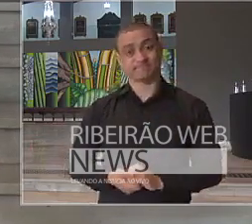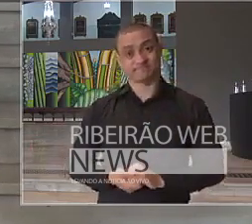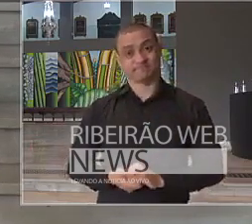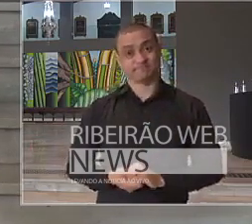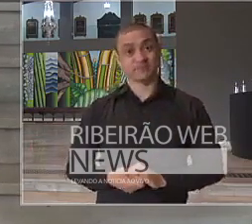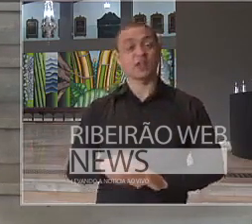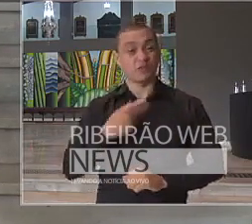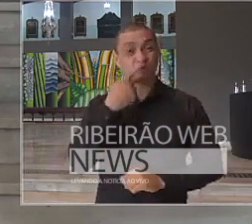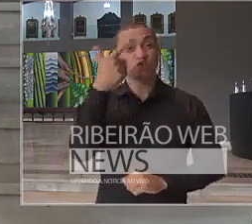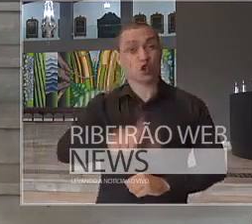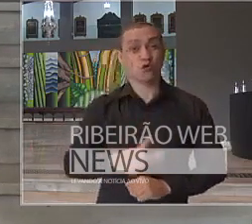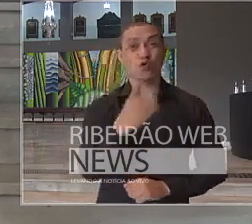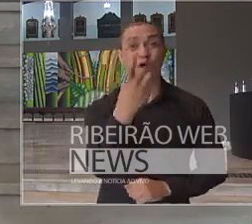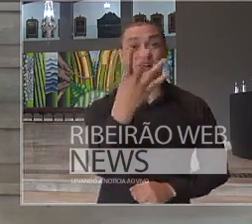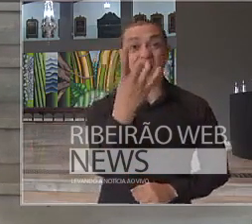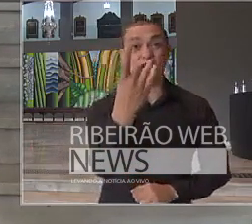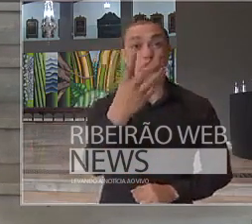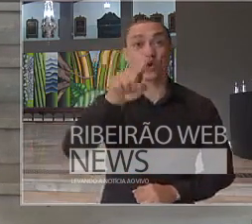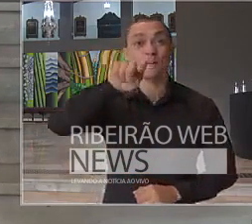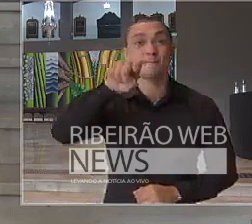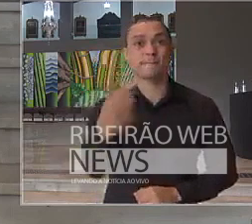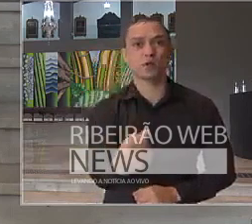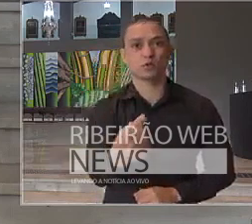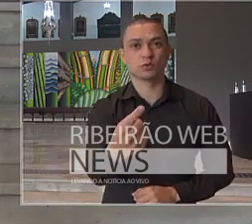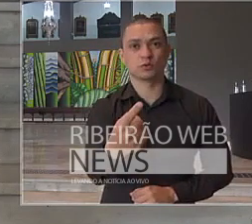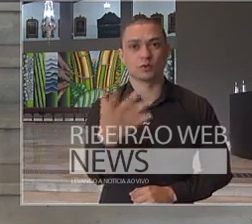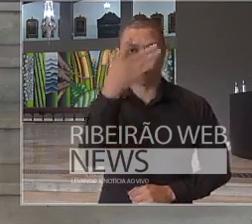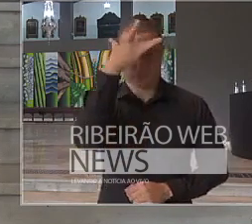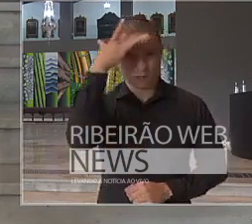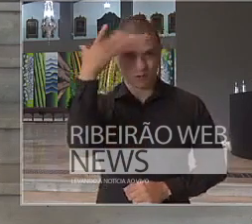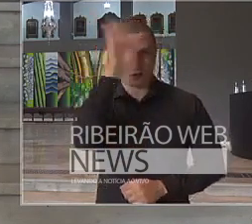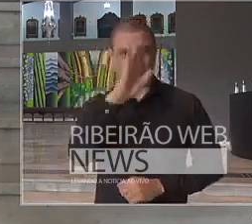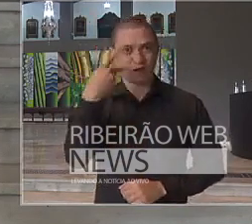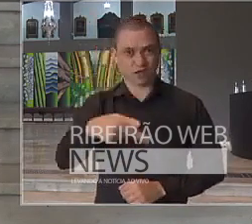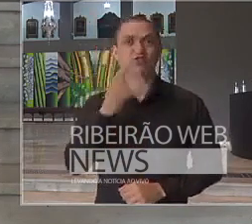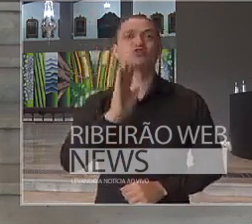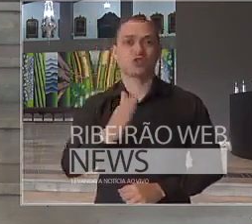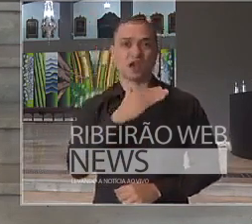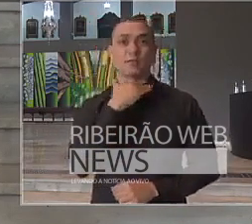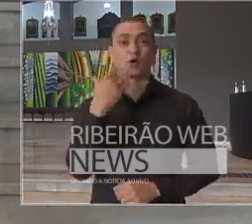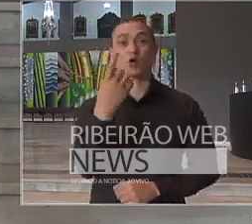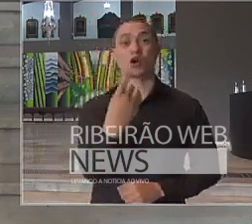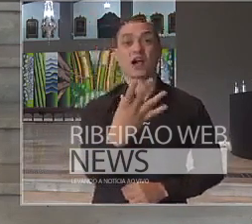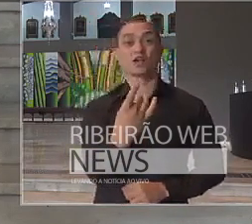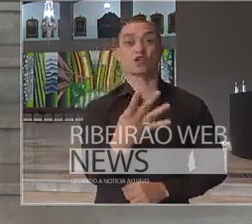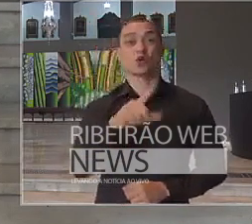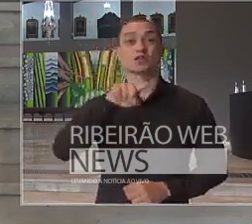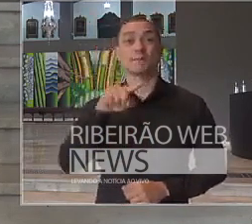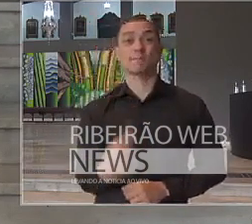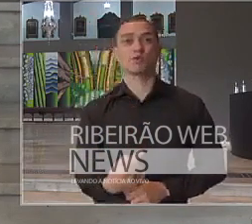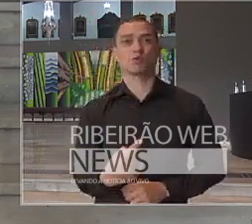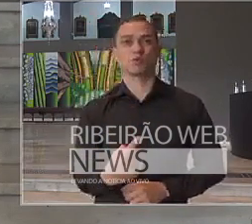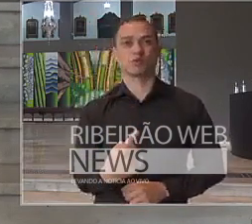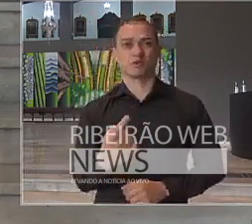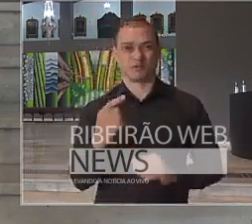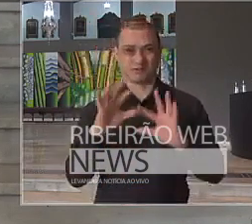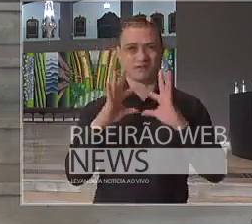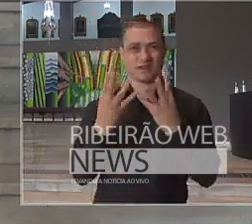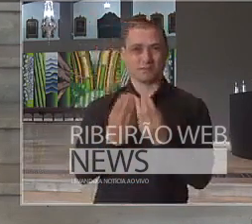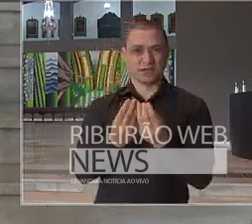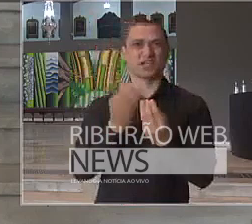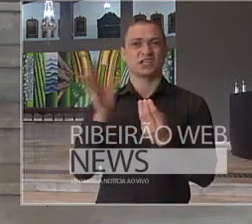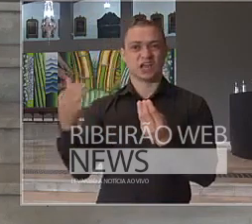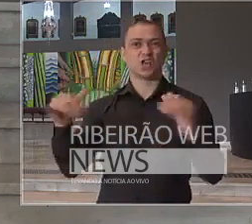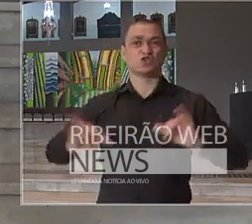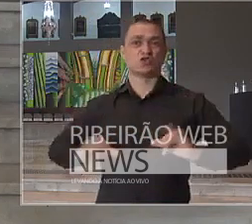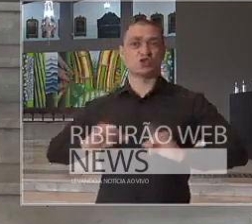falta repetir 14.000 brasileiros presidente 14 mil famílias perderam